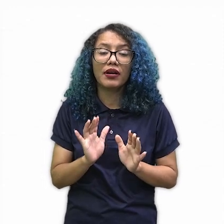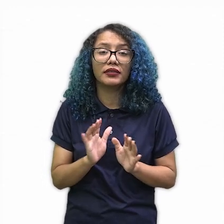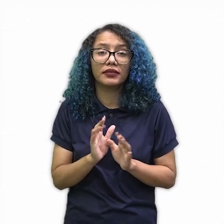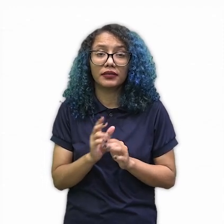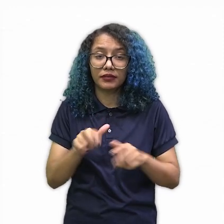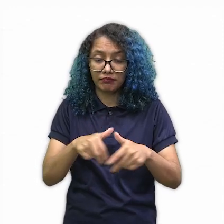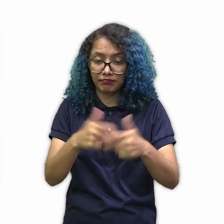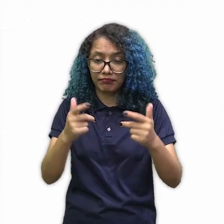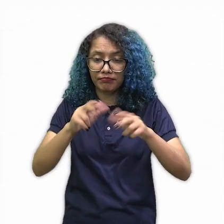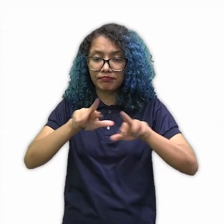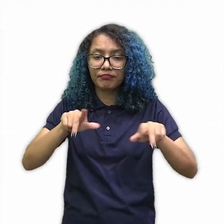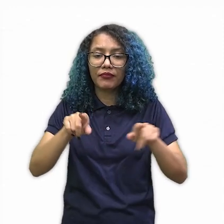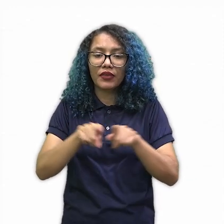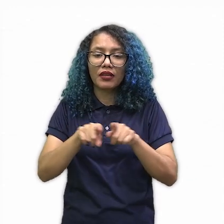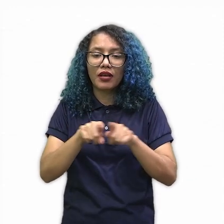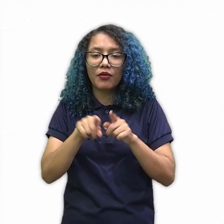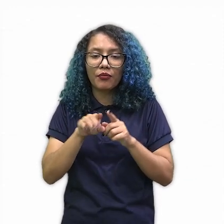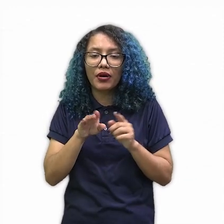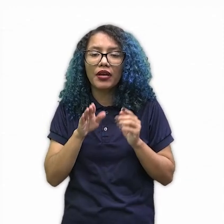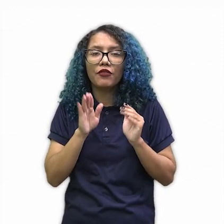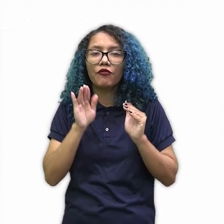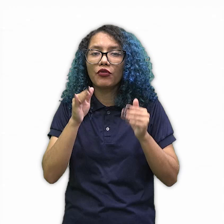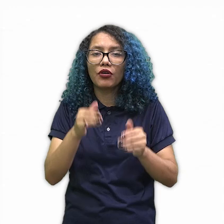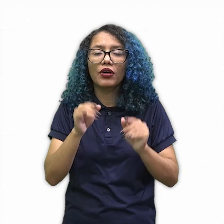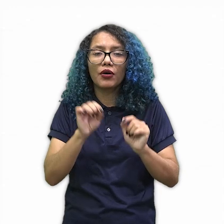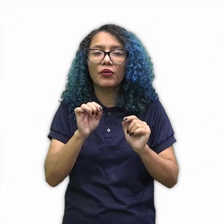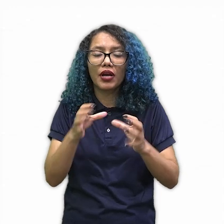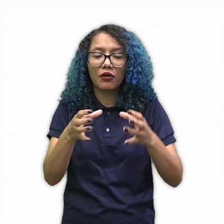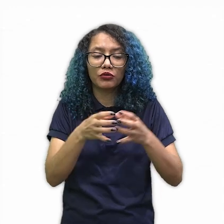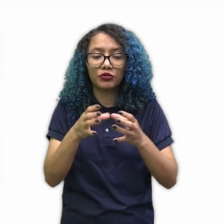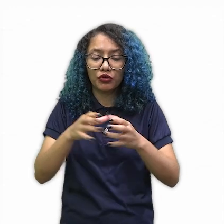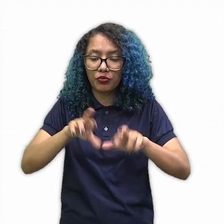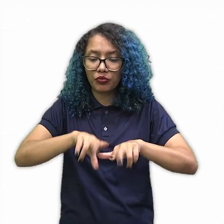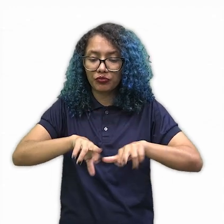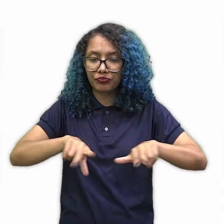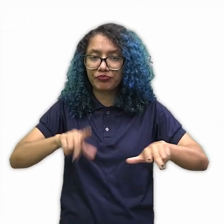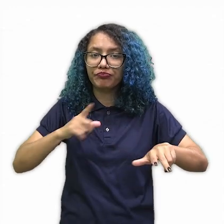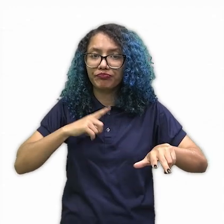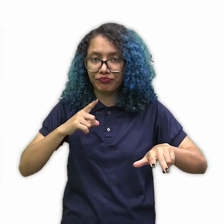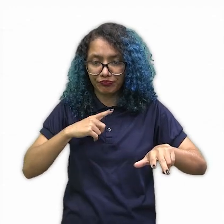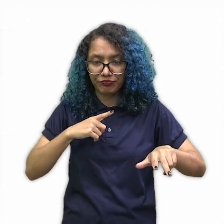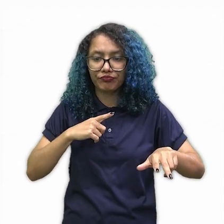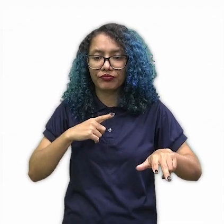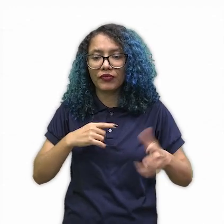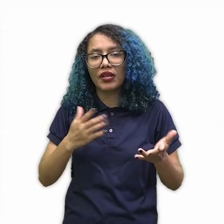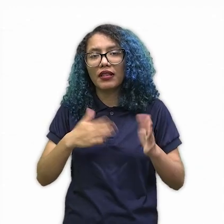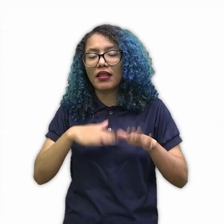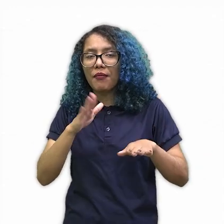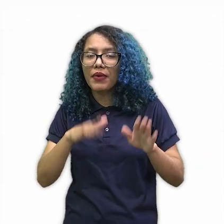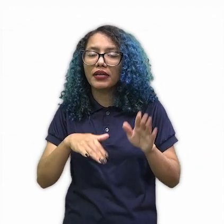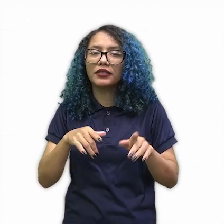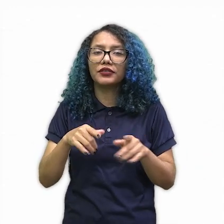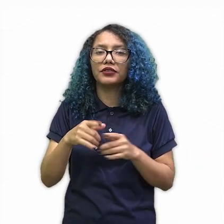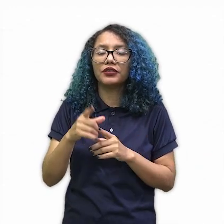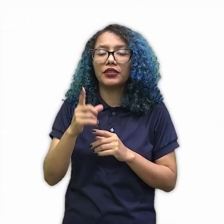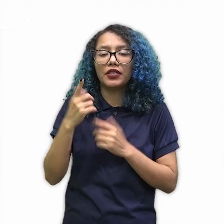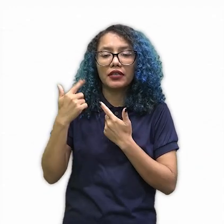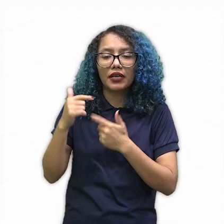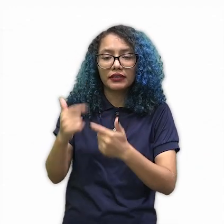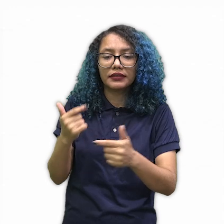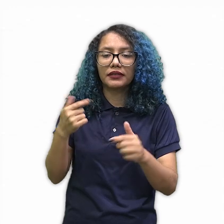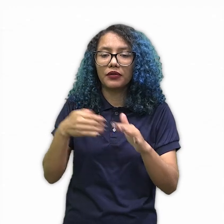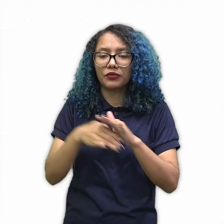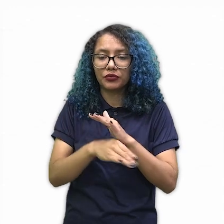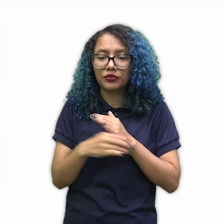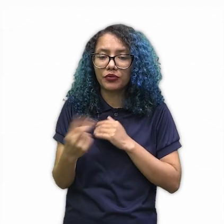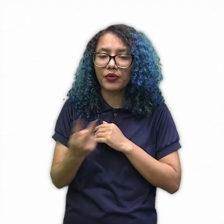também vai reconhecer o quê? As diferenças que vai existir entre grupos, incluindo suas tradições,